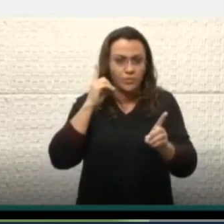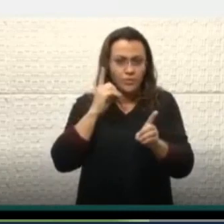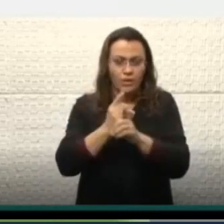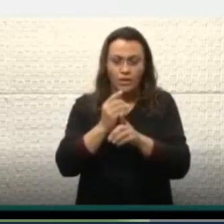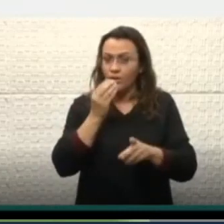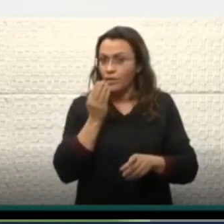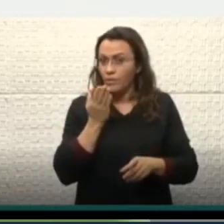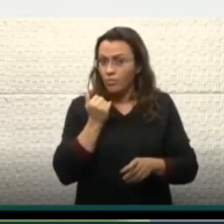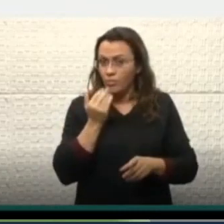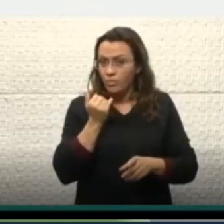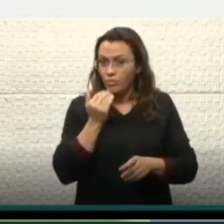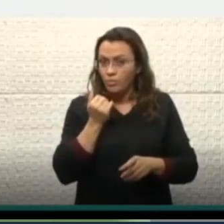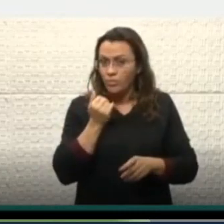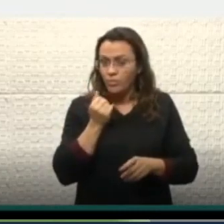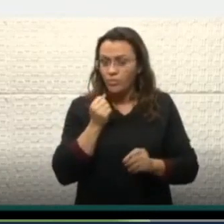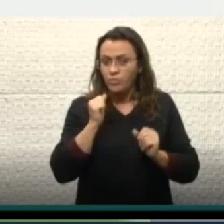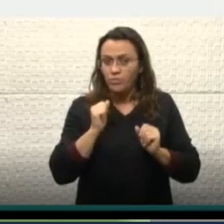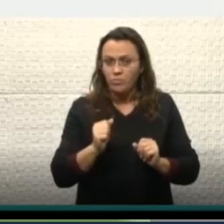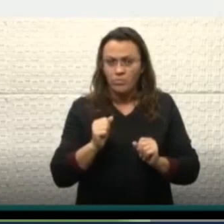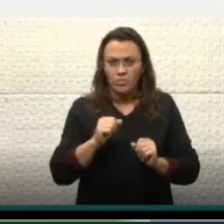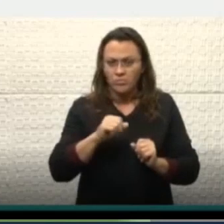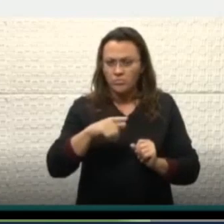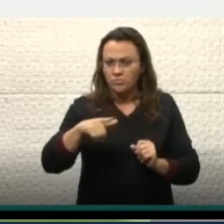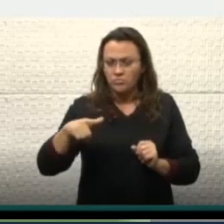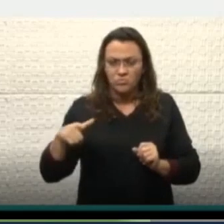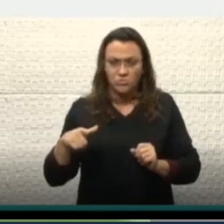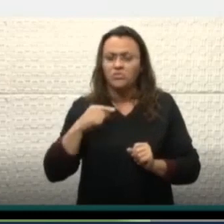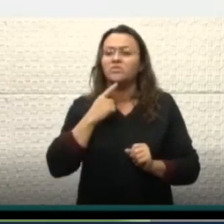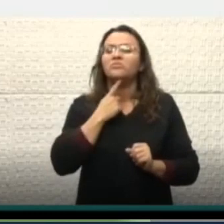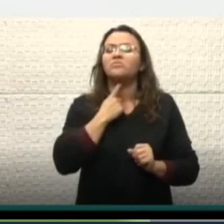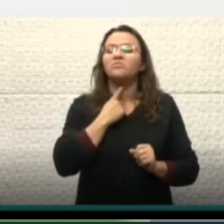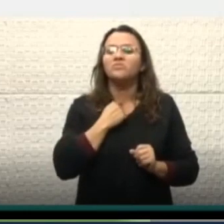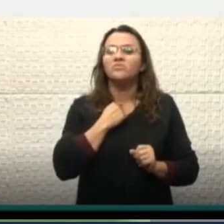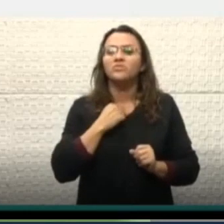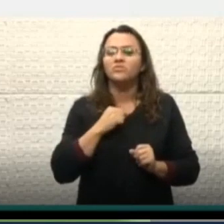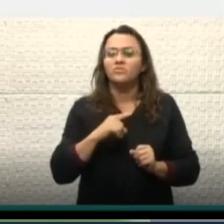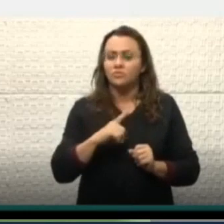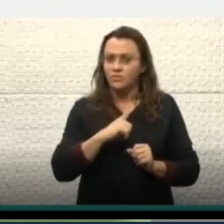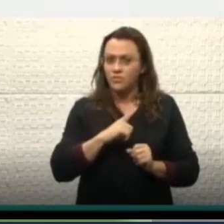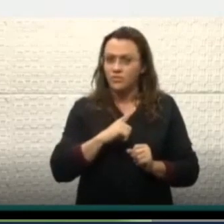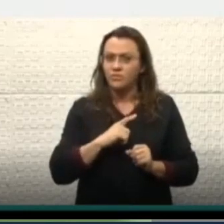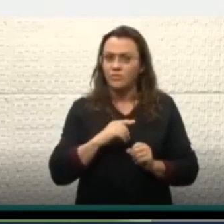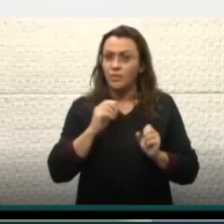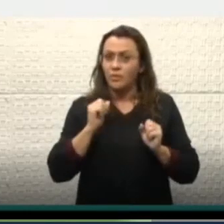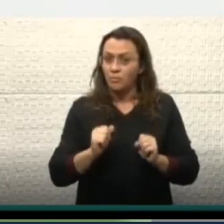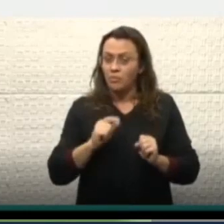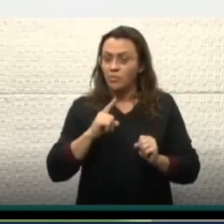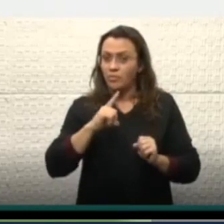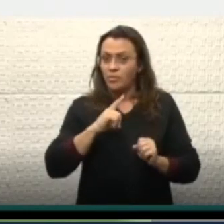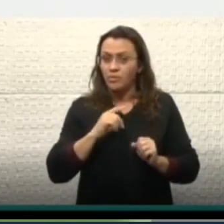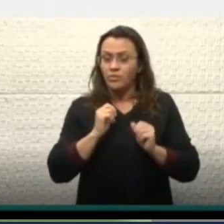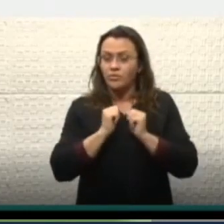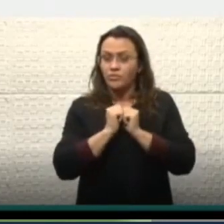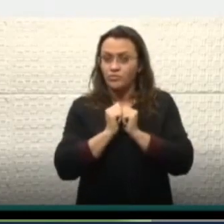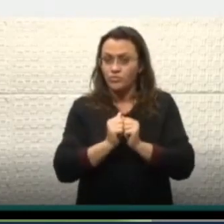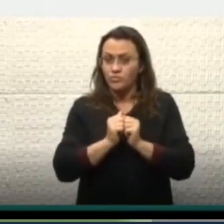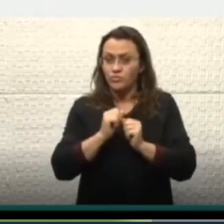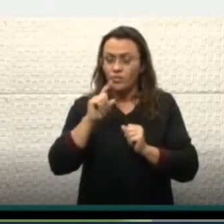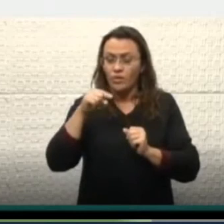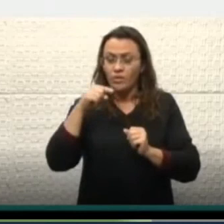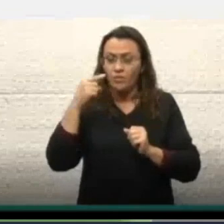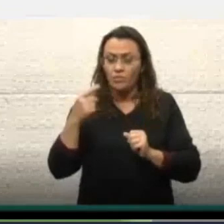no alimento que seja indesejável, que possa ser associada a